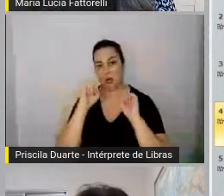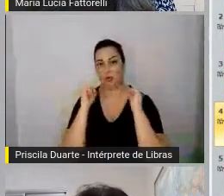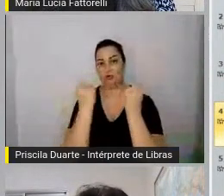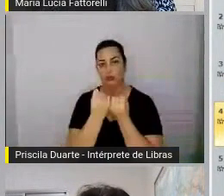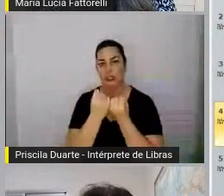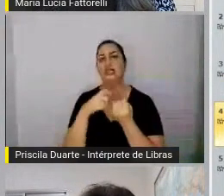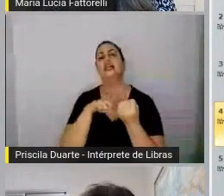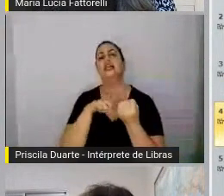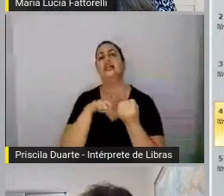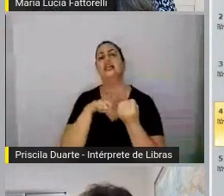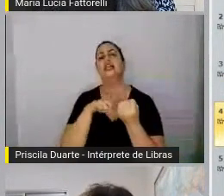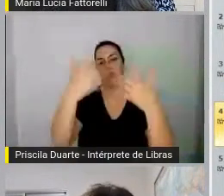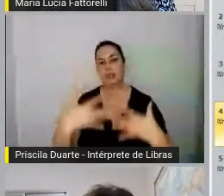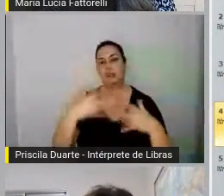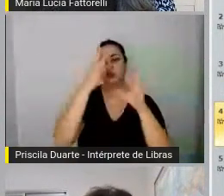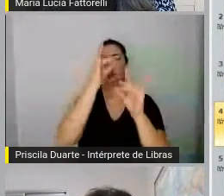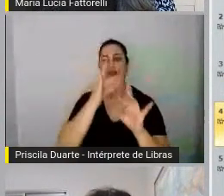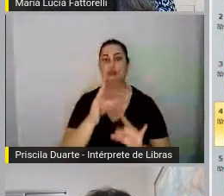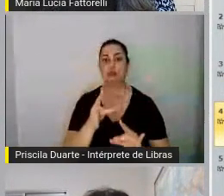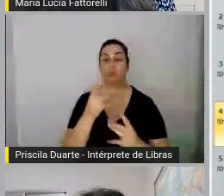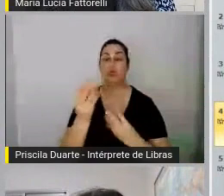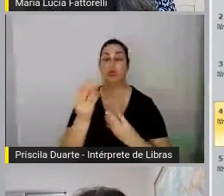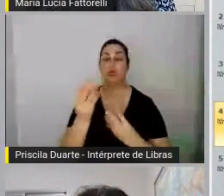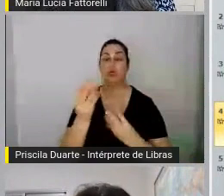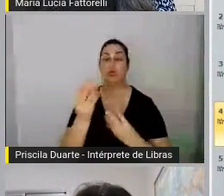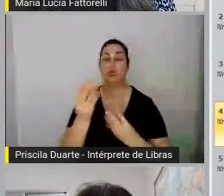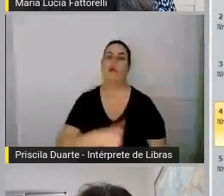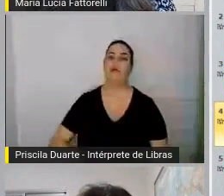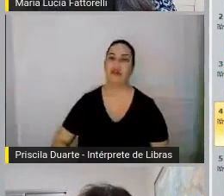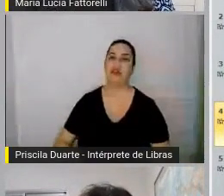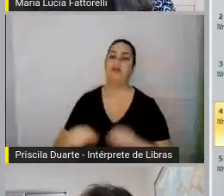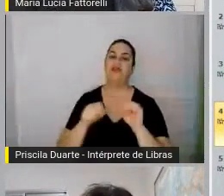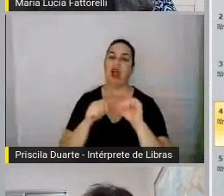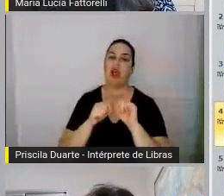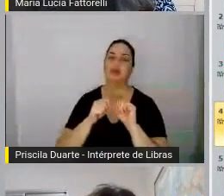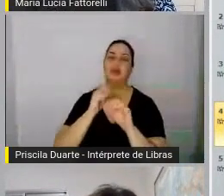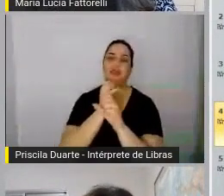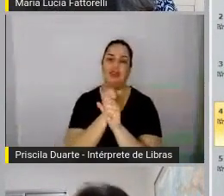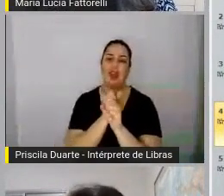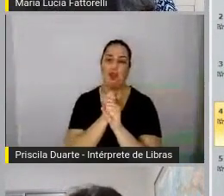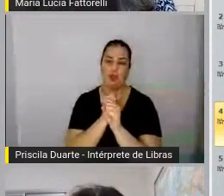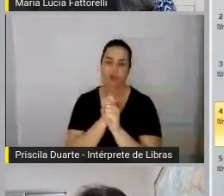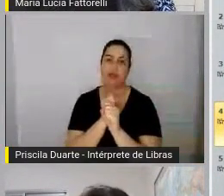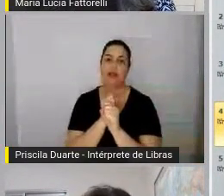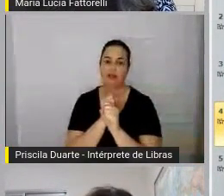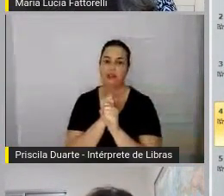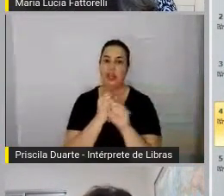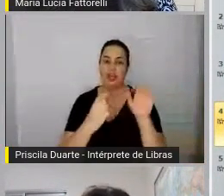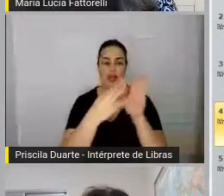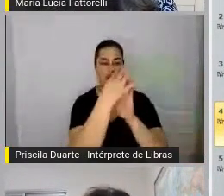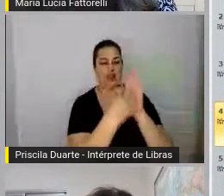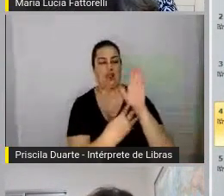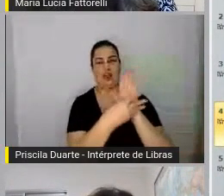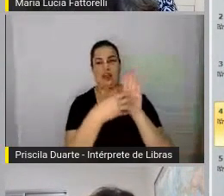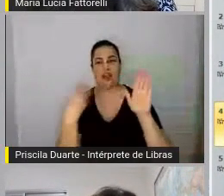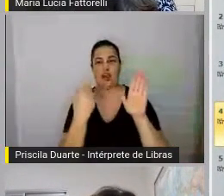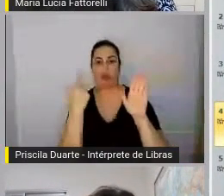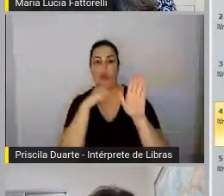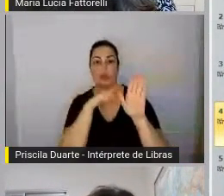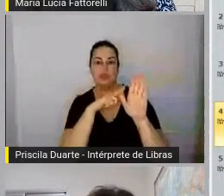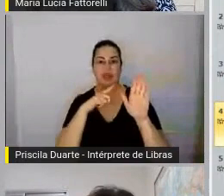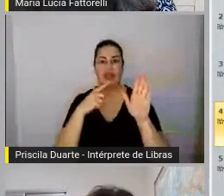governo faz essa contabilização, essa manobra contábil, né? E os juros mesmo que o